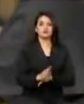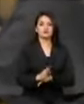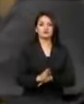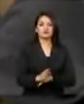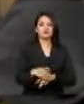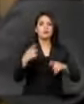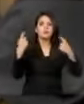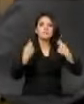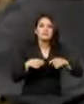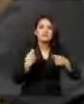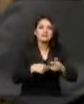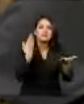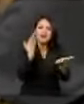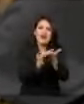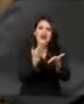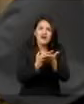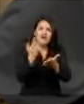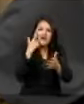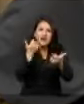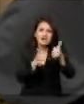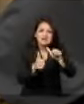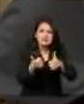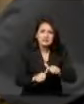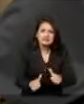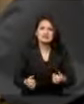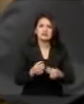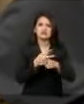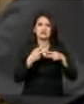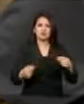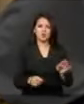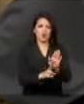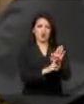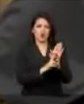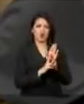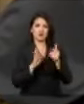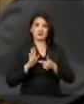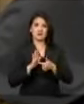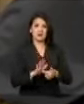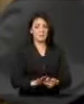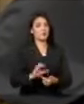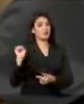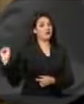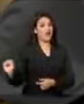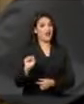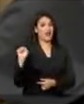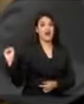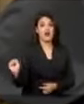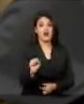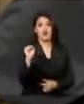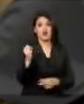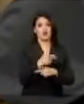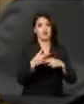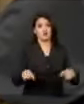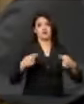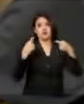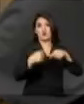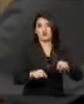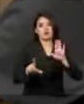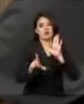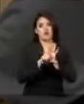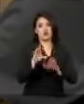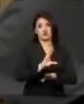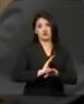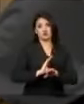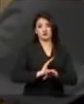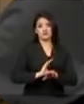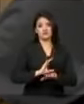uma demanda que questione graves violações da lei e da Constituição. E vejam, Vossas Excelências, que no